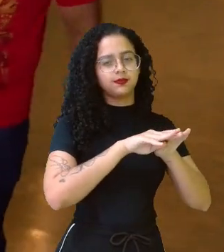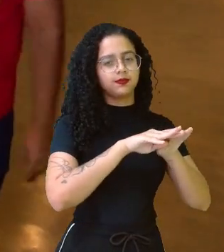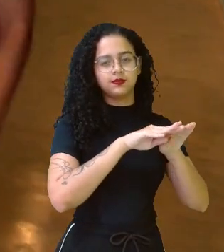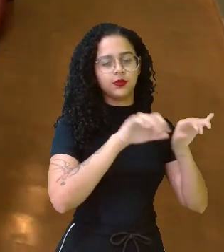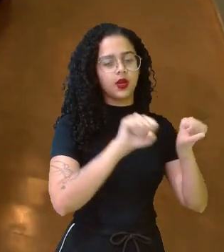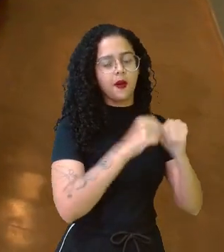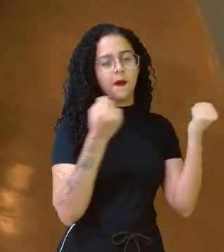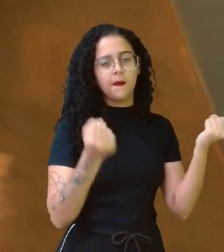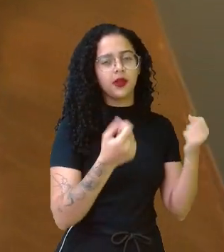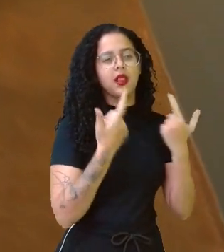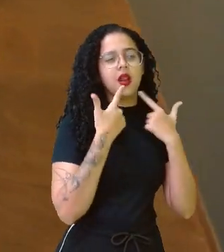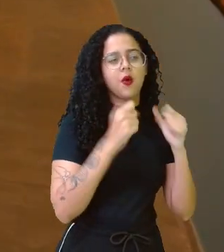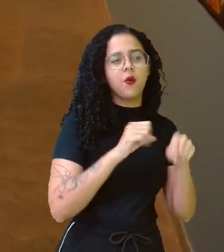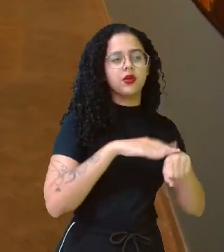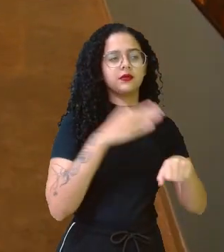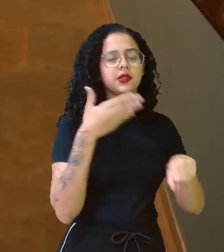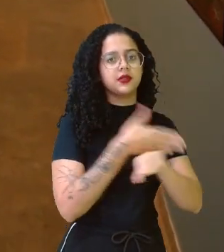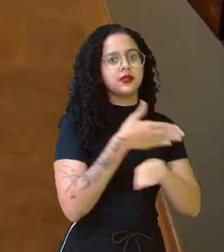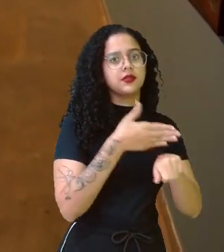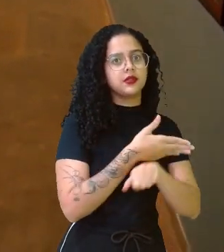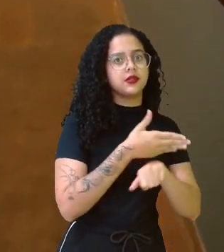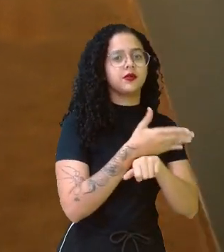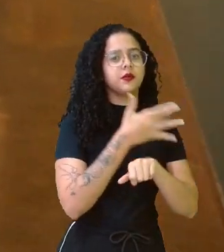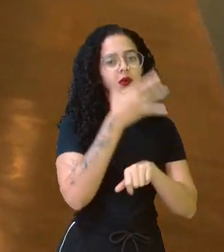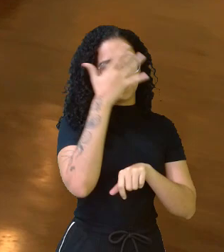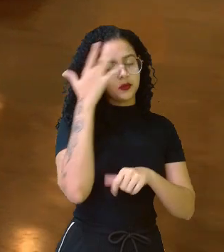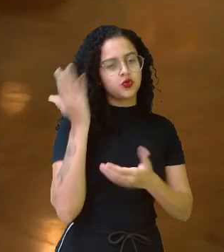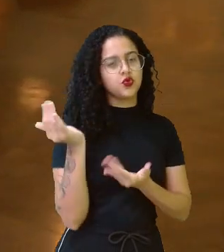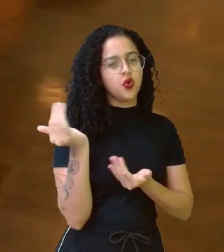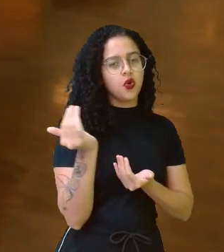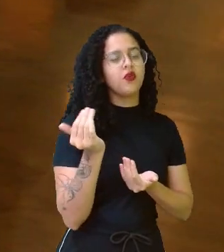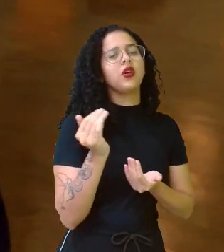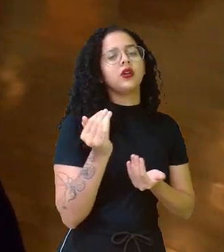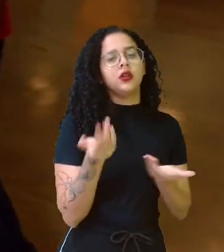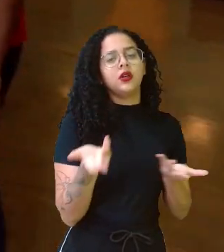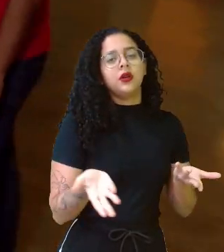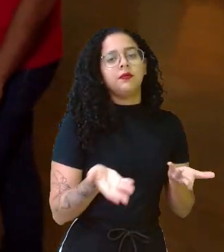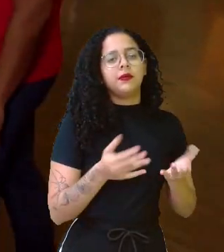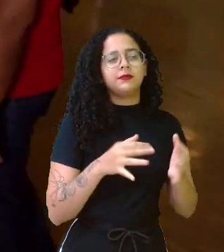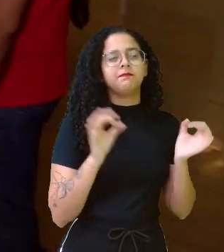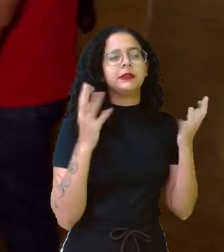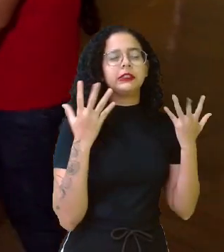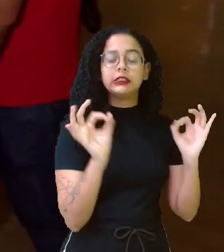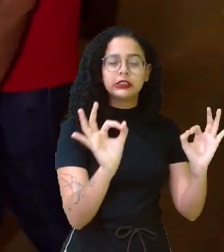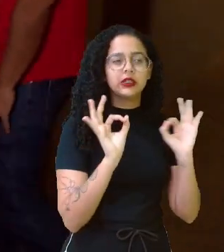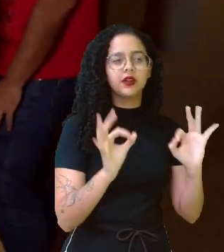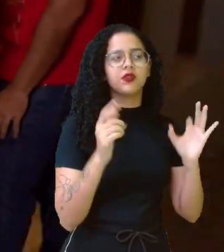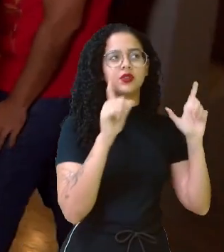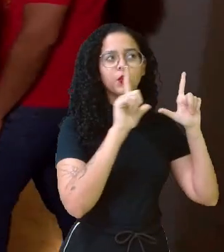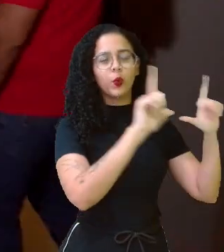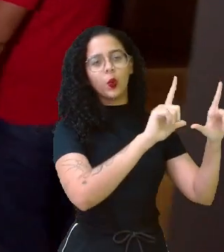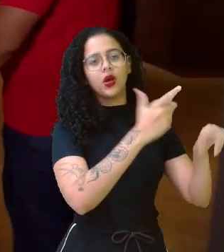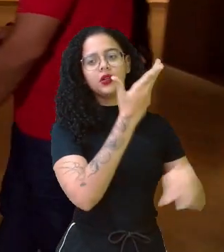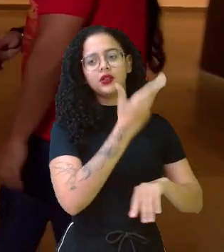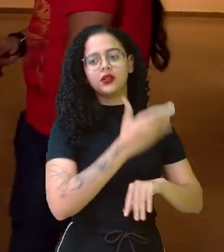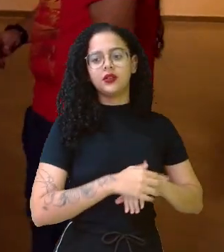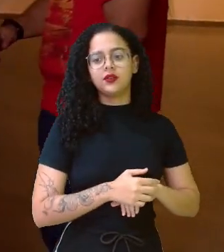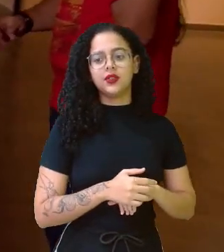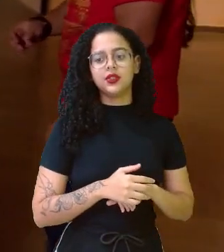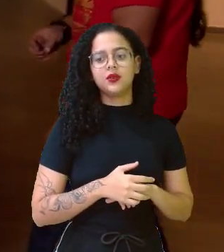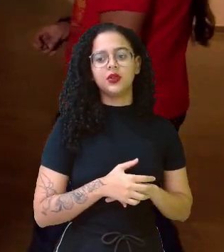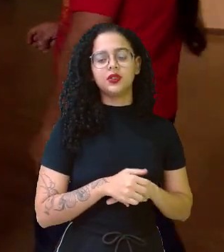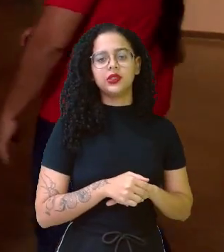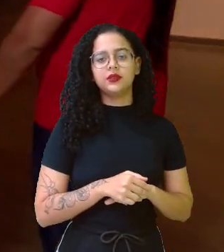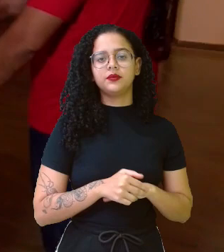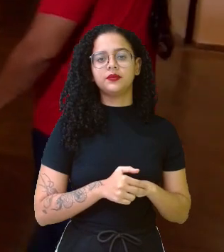usar uma linguagem mais acessível para os meninos. Exatamente. Ai, que coisa incrível esse quadro. Esse